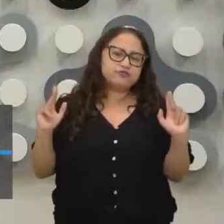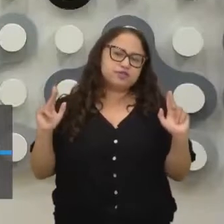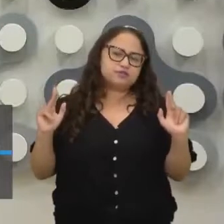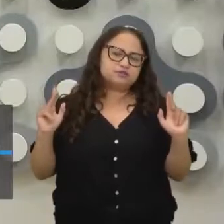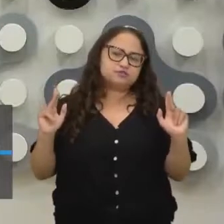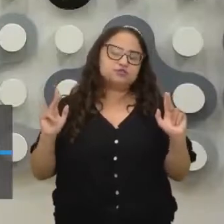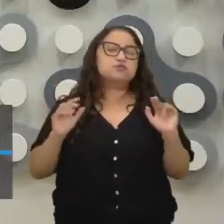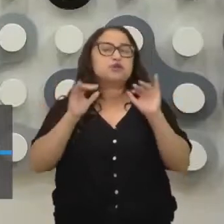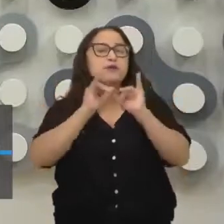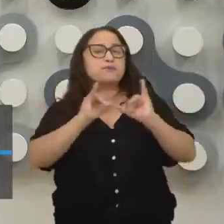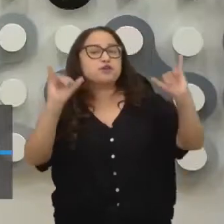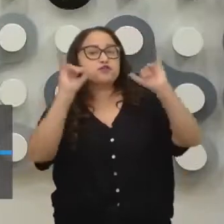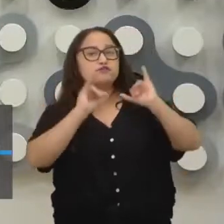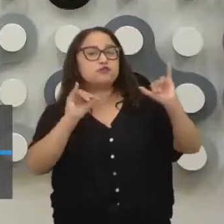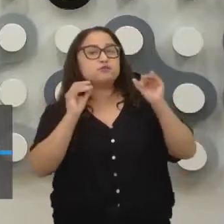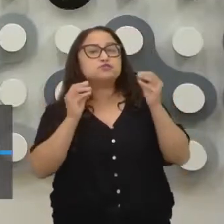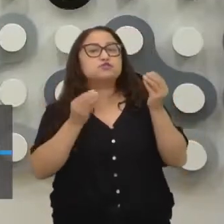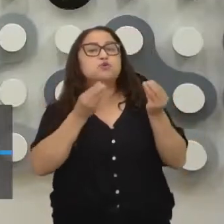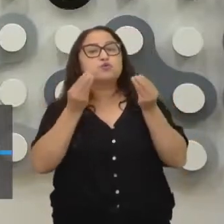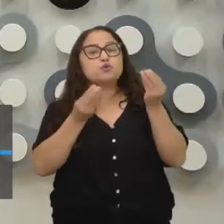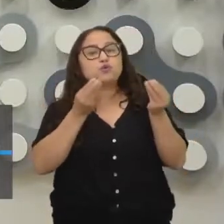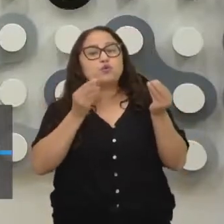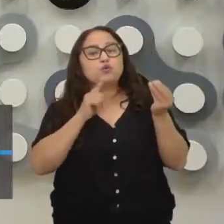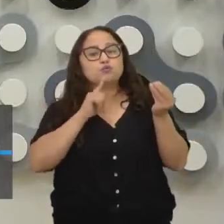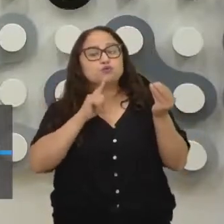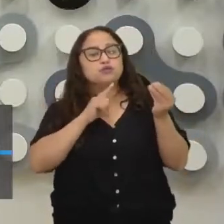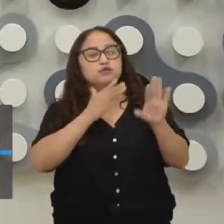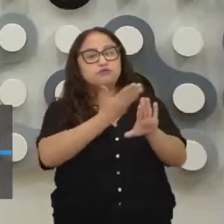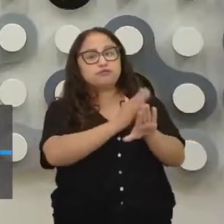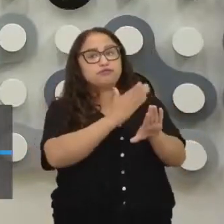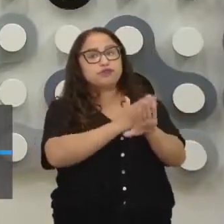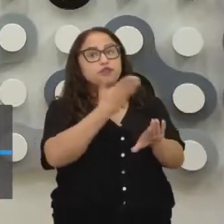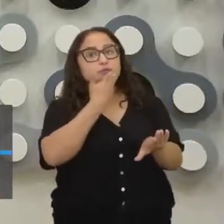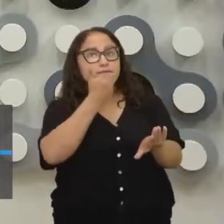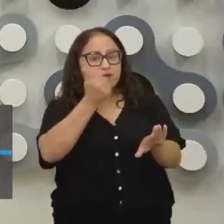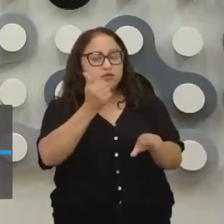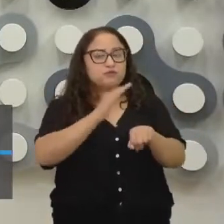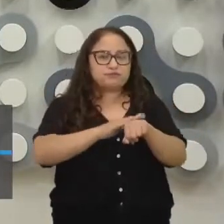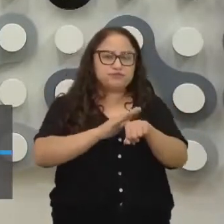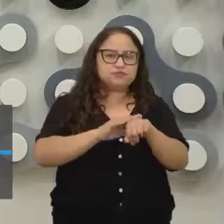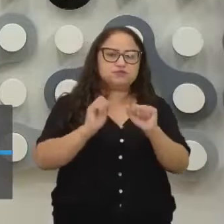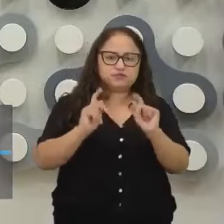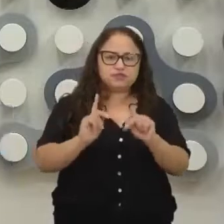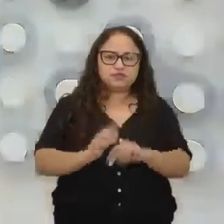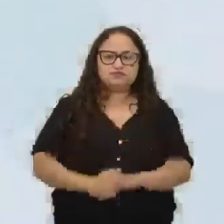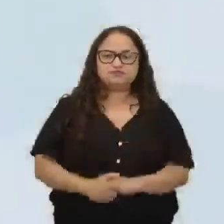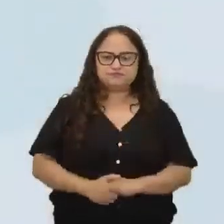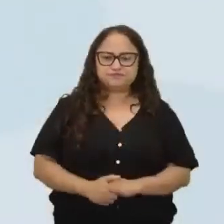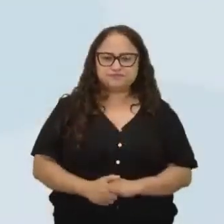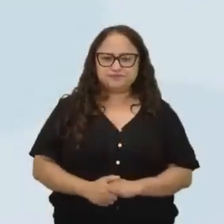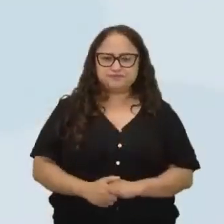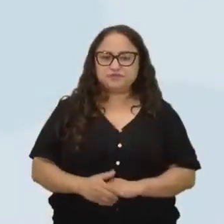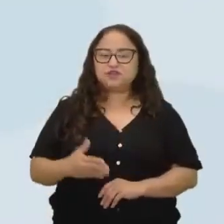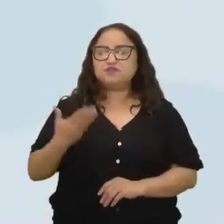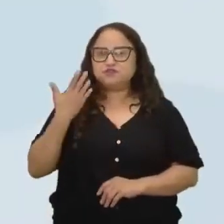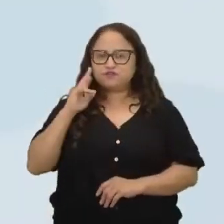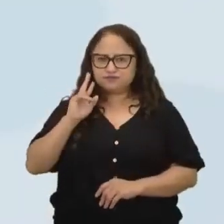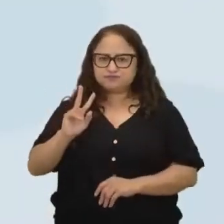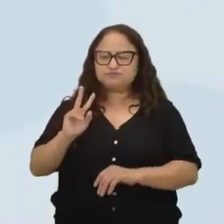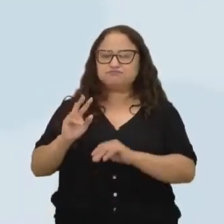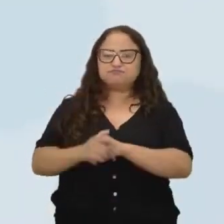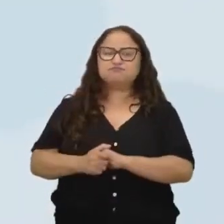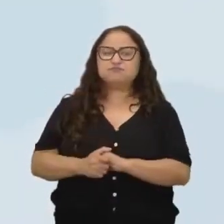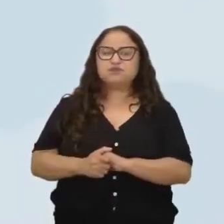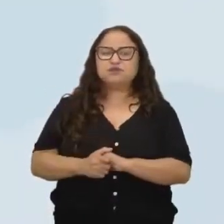se informar sobre qual treino seria mais eficaz, né? É isso mesmo. Vamos para a próxima aqui, ó. Vamos ver se a gente consegue fazer mais algumas. Qual